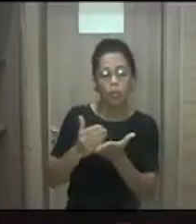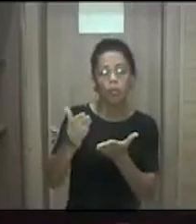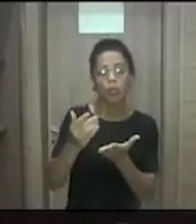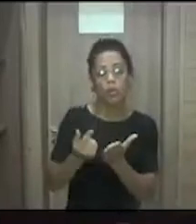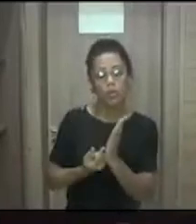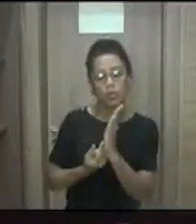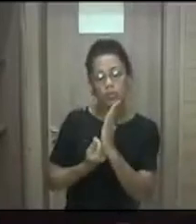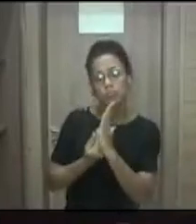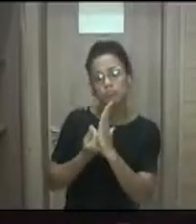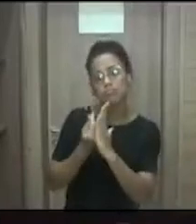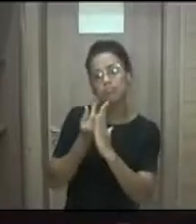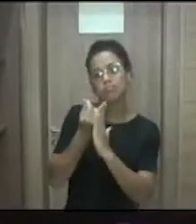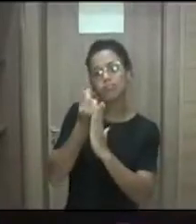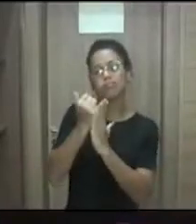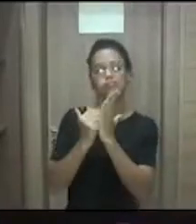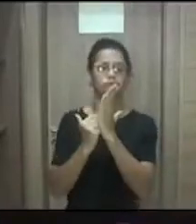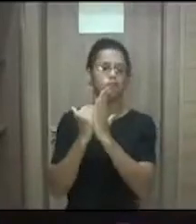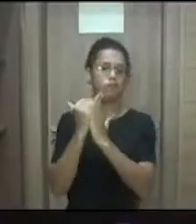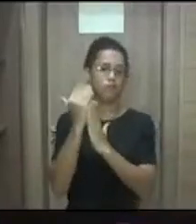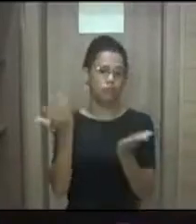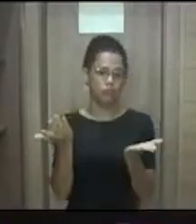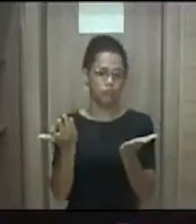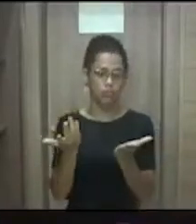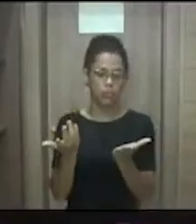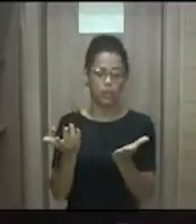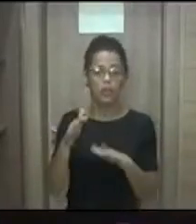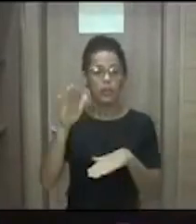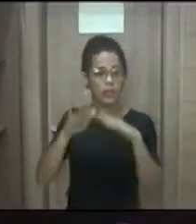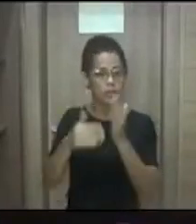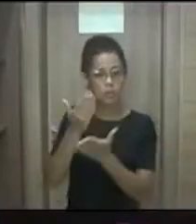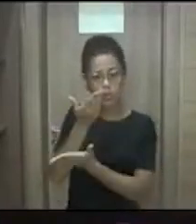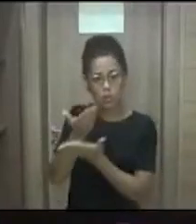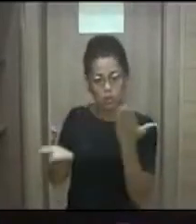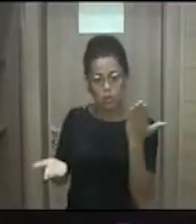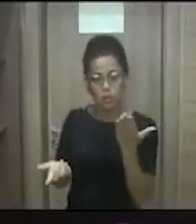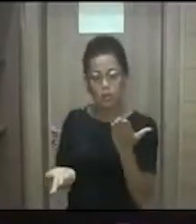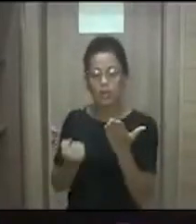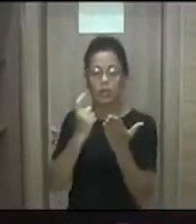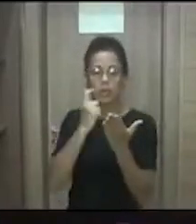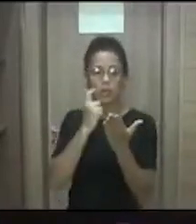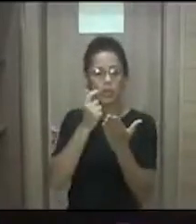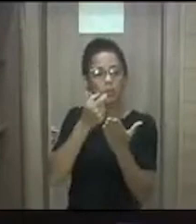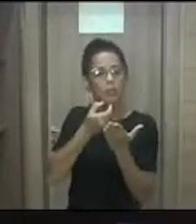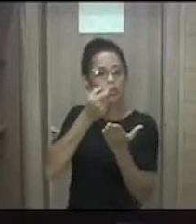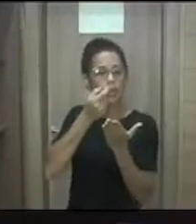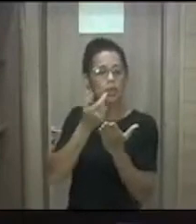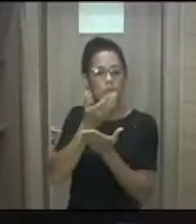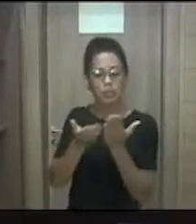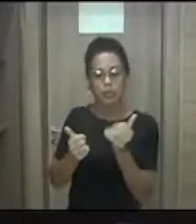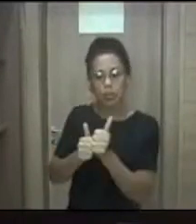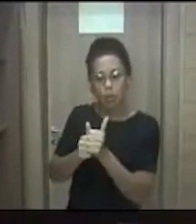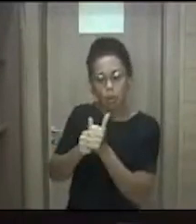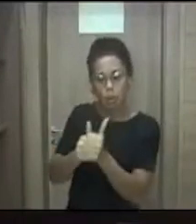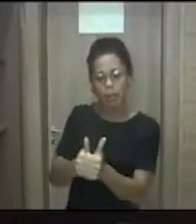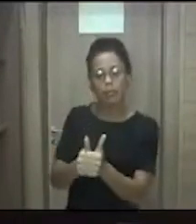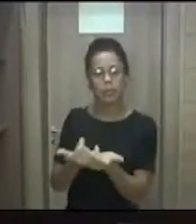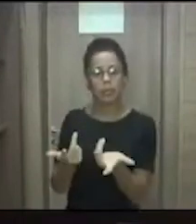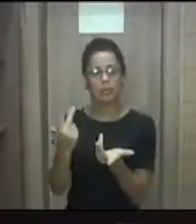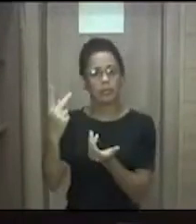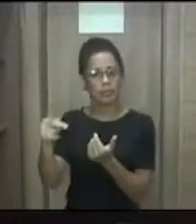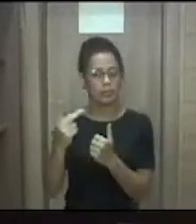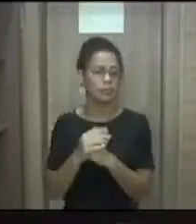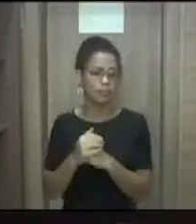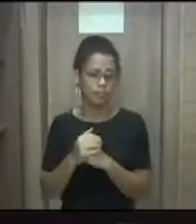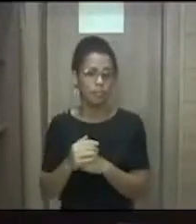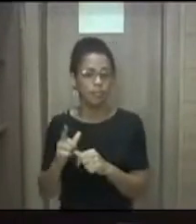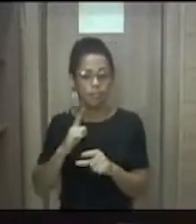a gente evitar perca de dente, muitas das vezes a gente precisa do acompanhamento daquele paciente. Precisamos daquele paciente